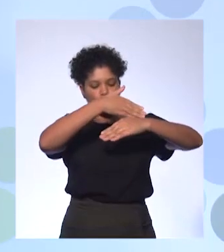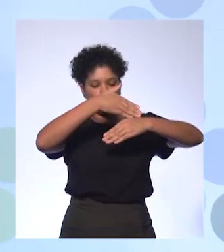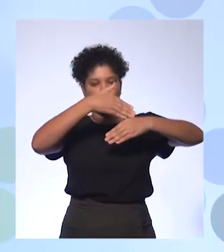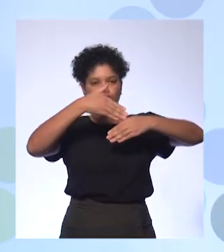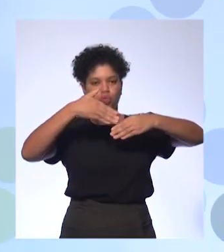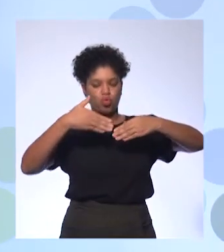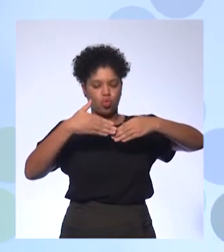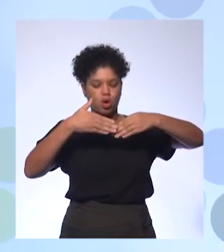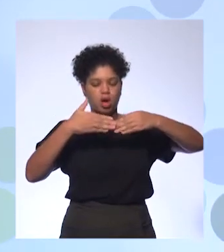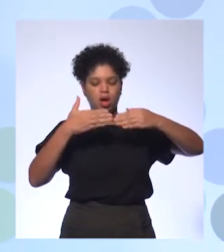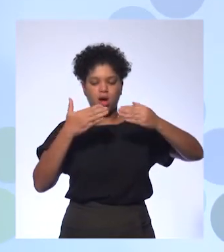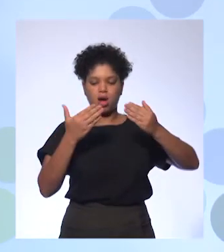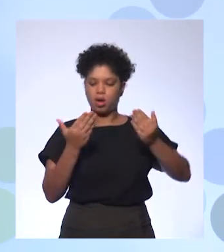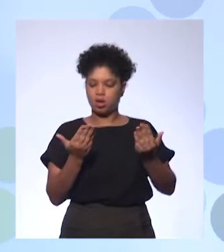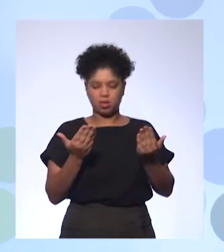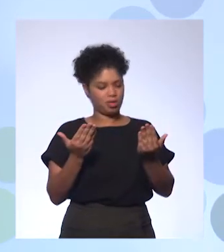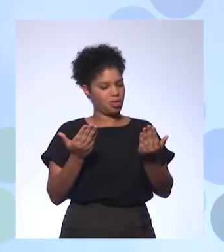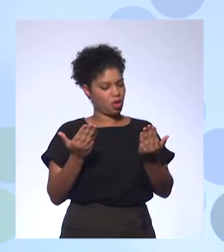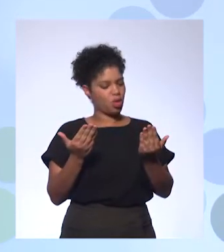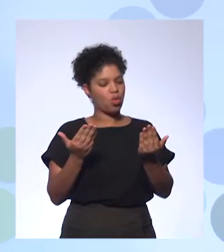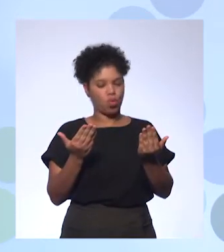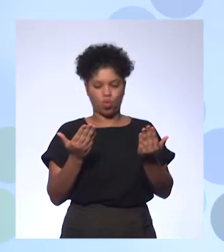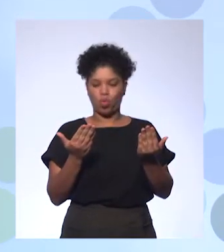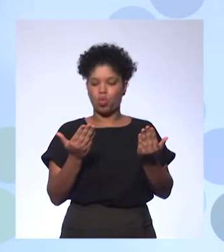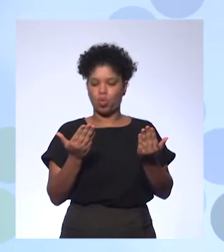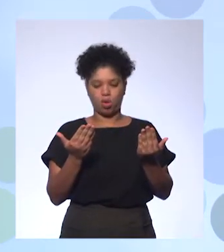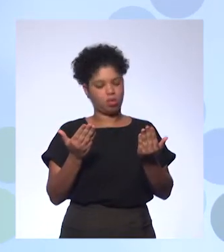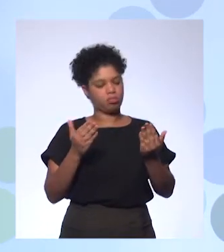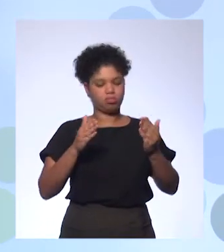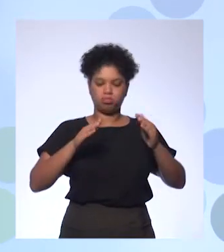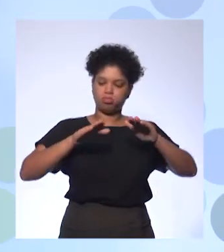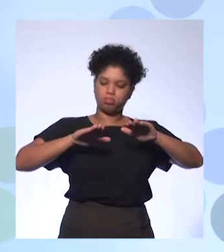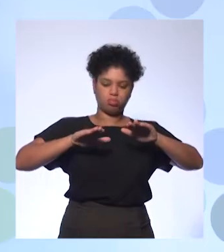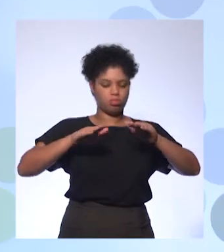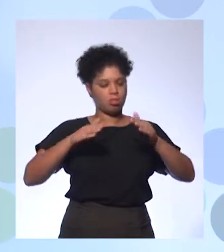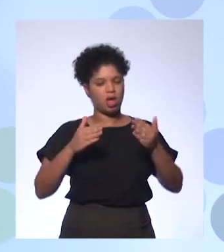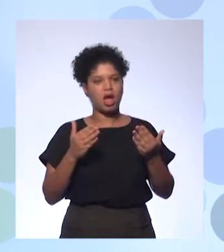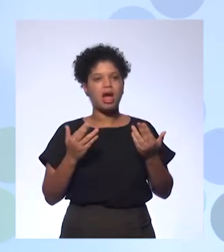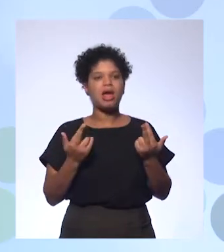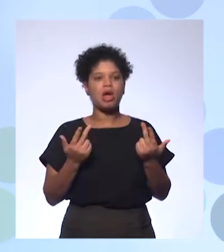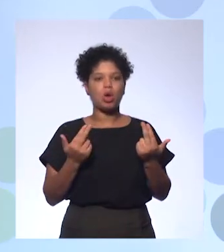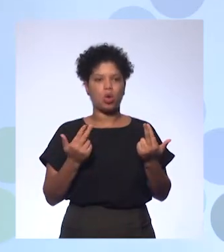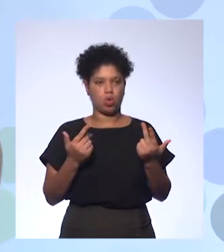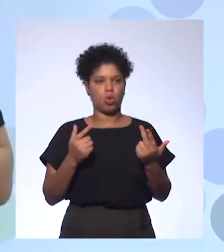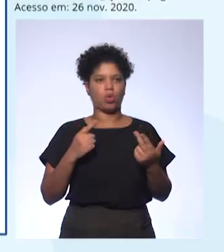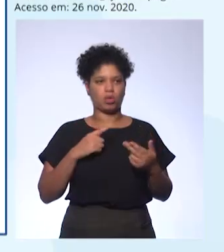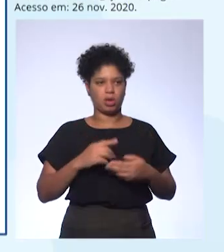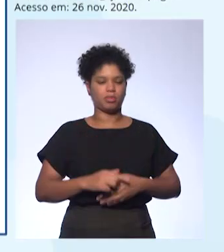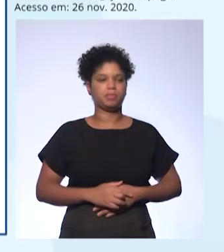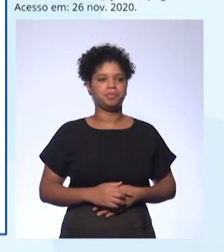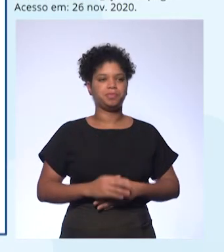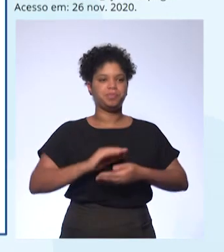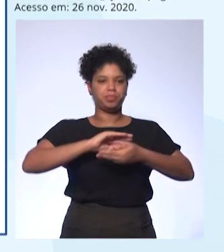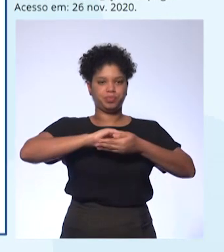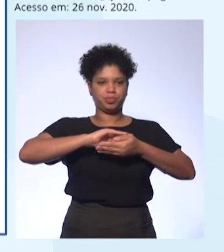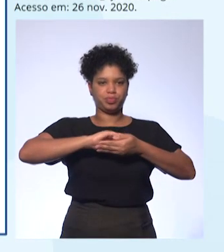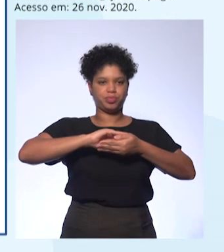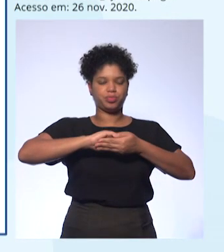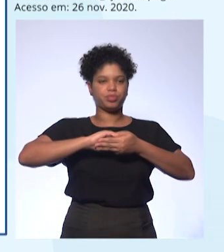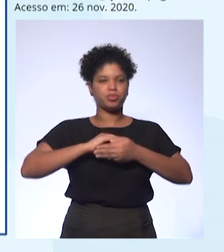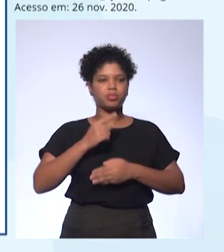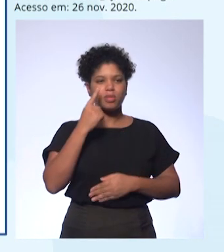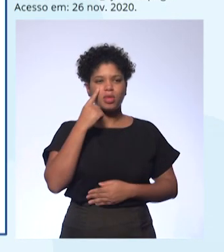aí identificar esquerdo, direito, dorso e ventre. Então, vamos olhar aqui um pouquinho para essa